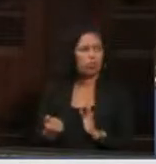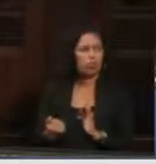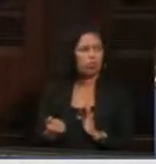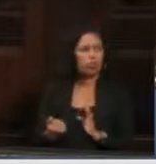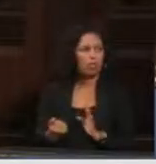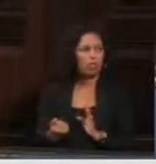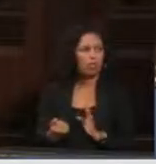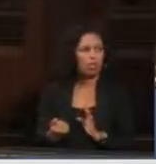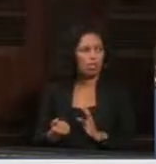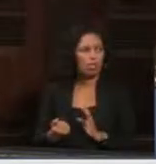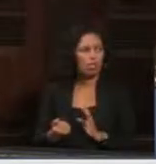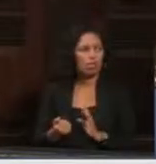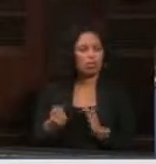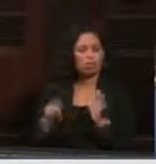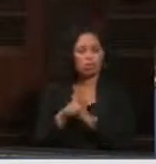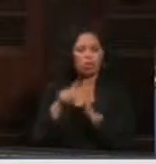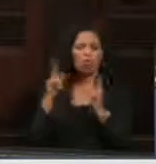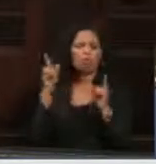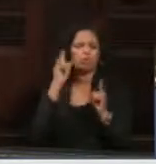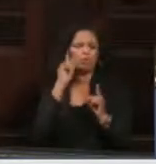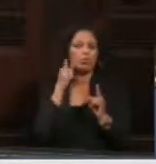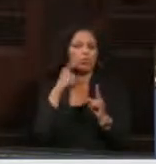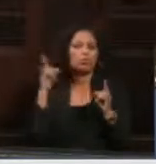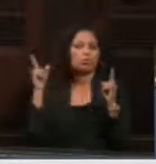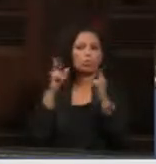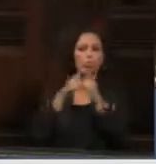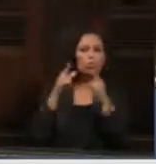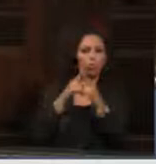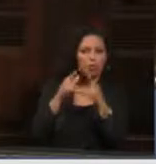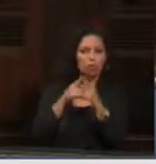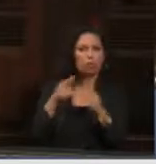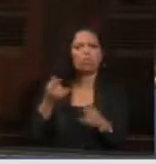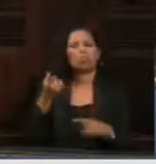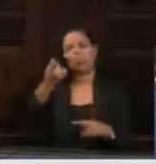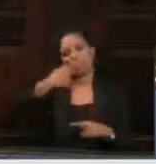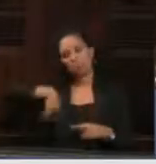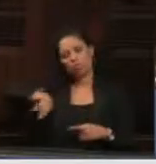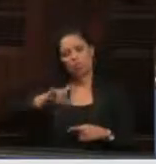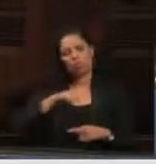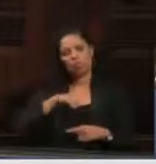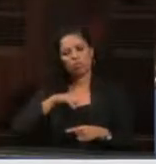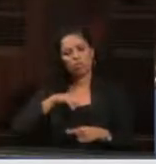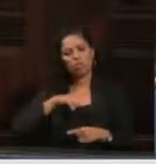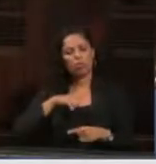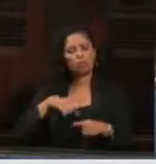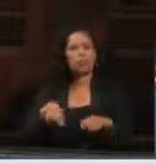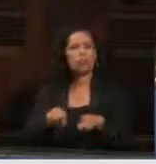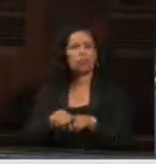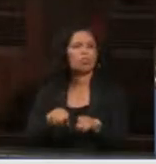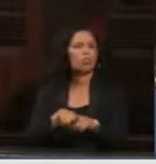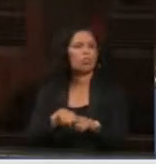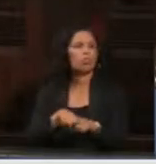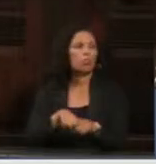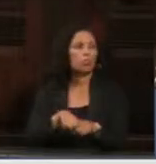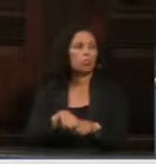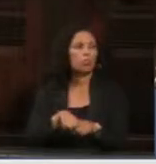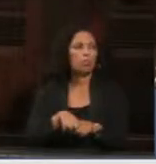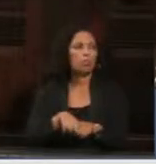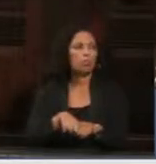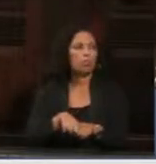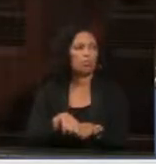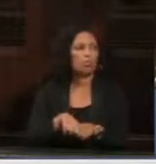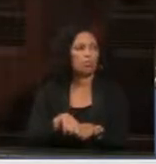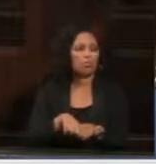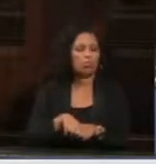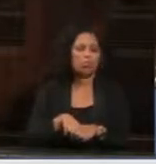nacional de educação de surdos portanto além do parque estadual nós temos uma presença